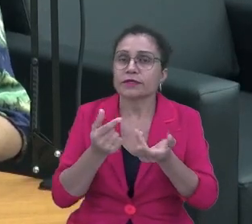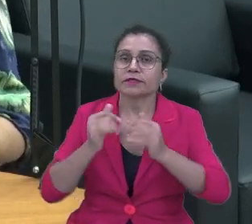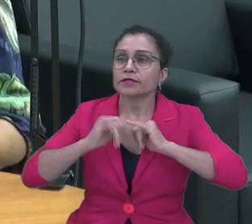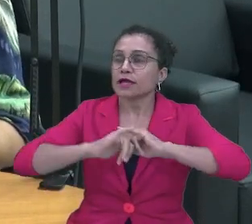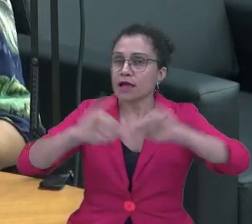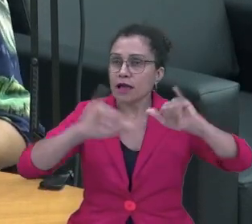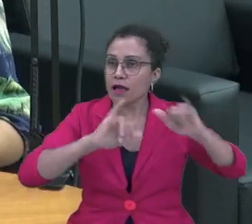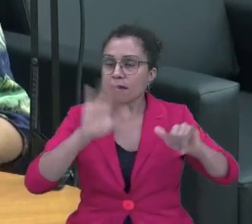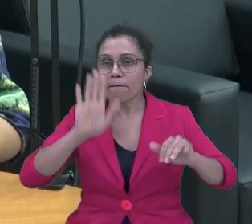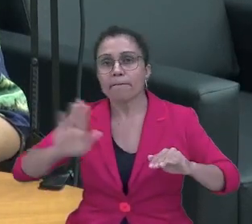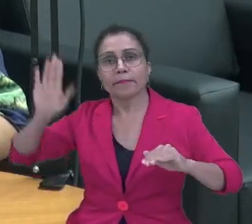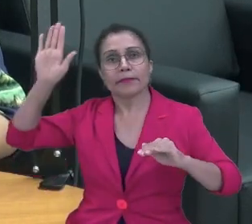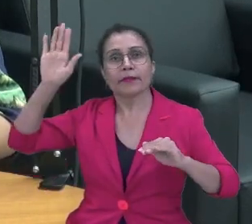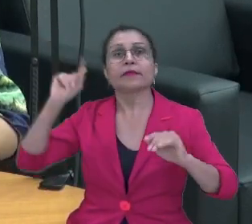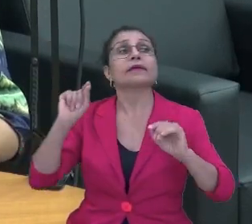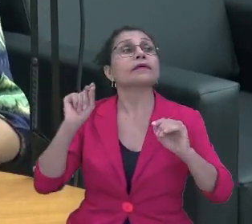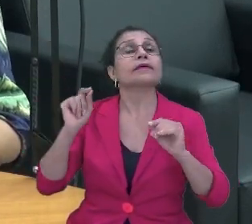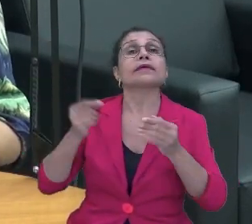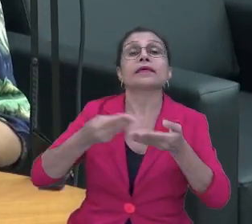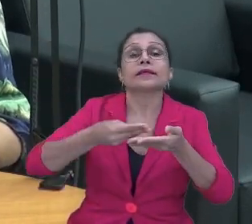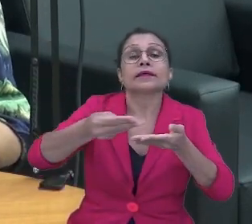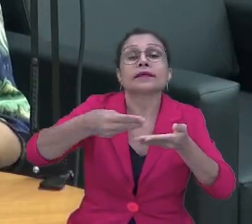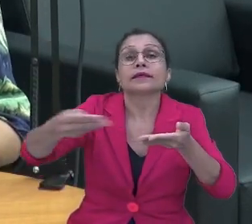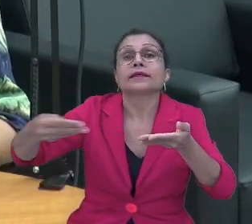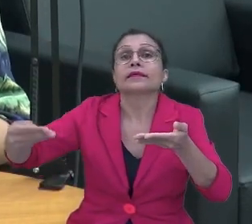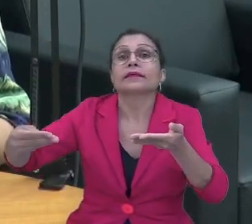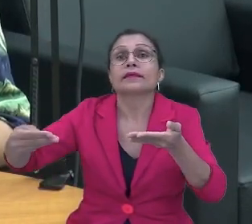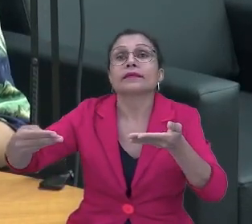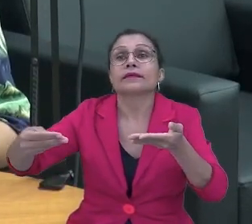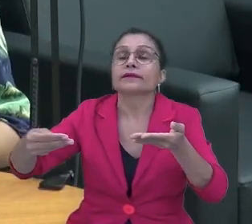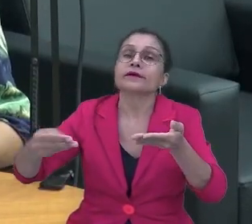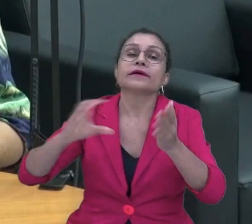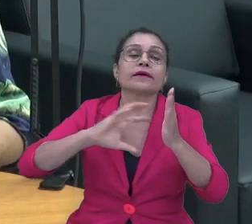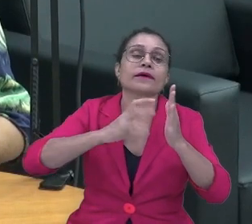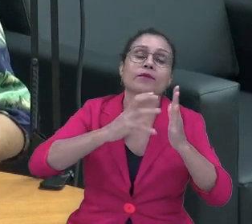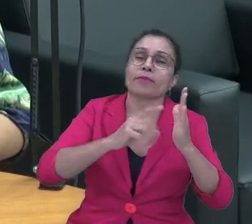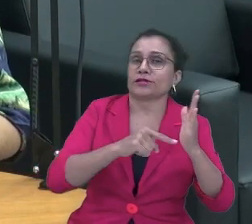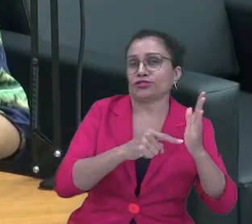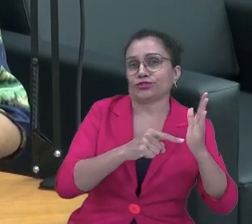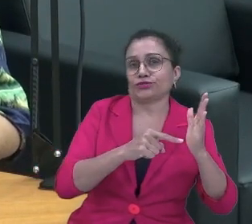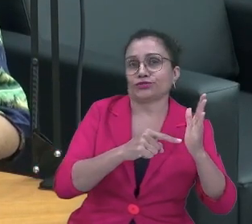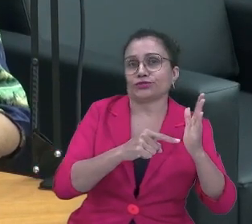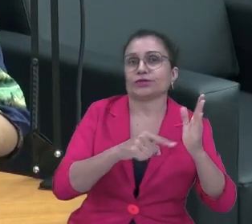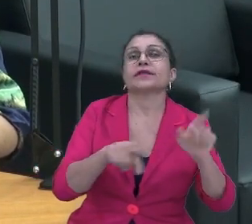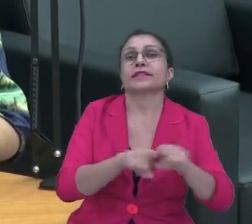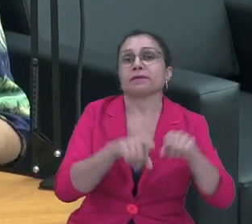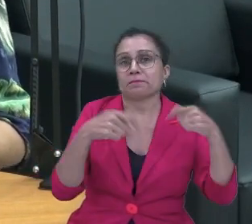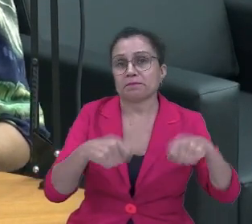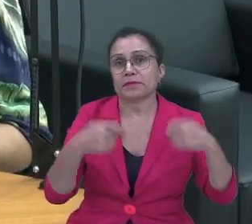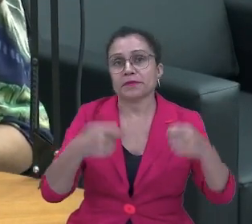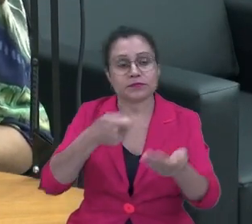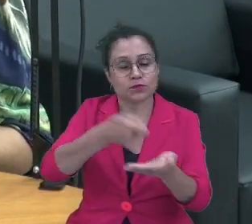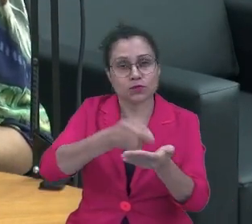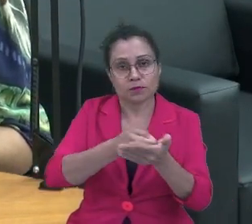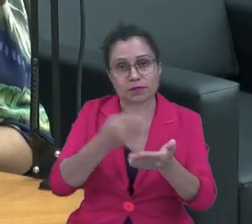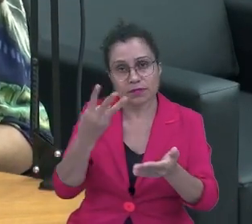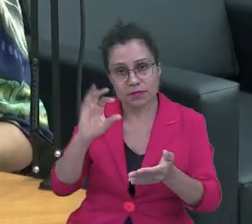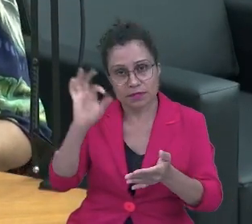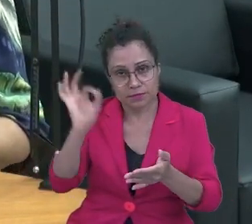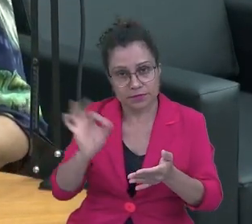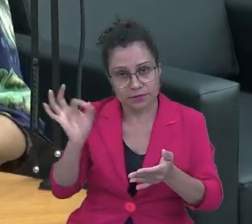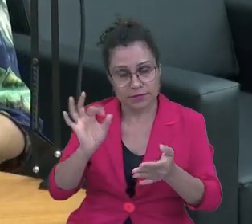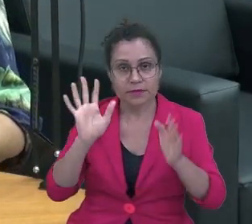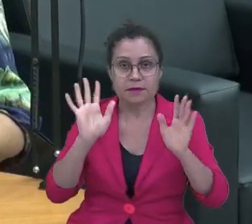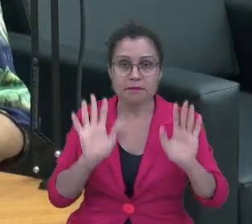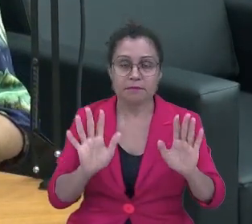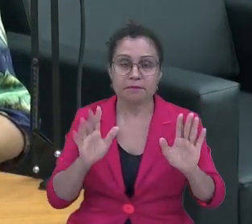campanha. Mas quem comanda e quem faz as distribuições disso daí são os partidos. Então, os partidos também precisam cumprir aqueles 30%.